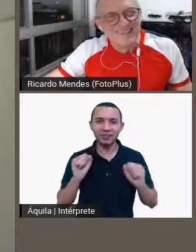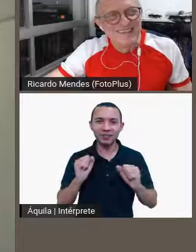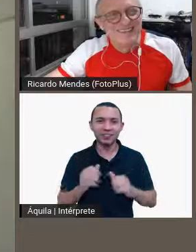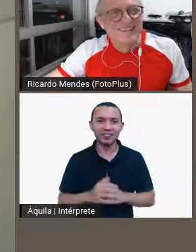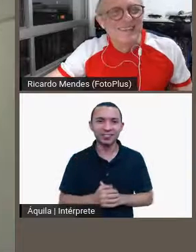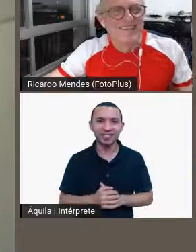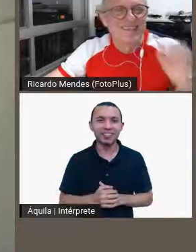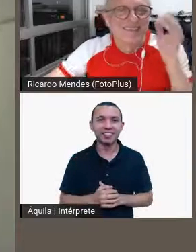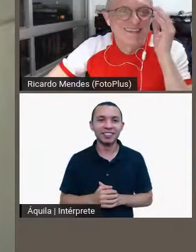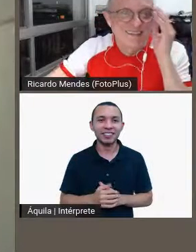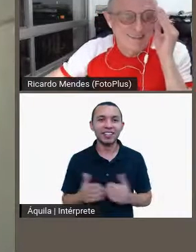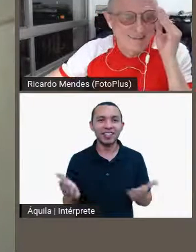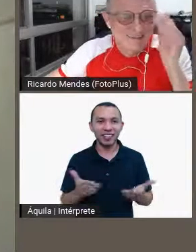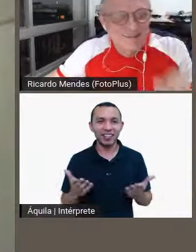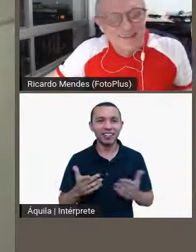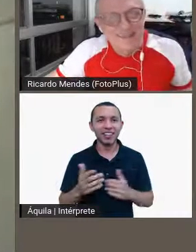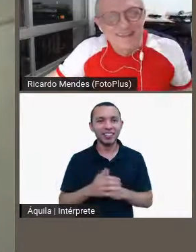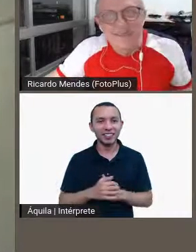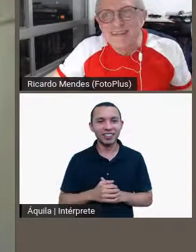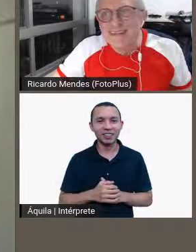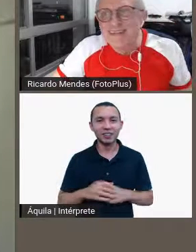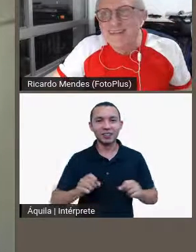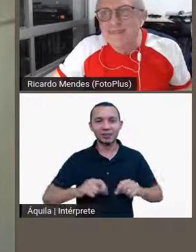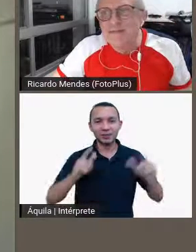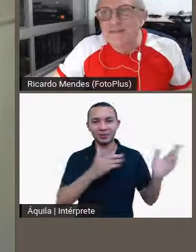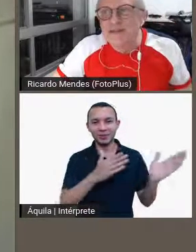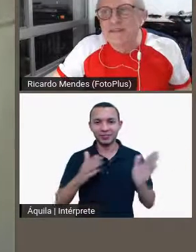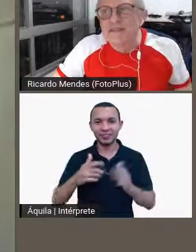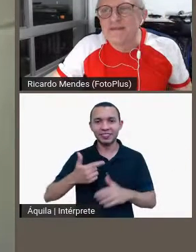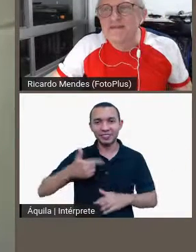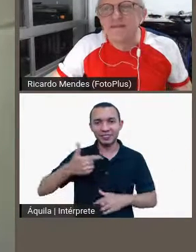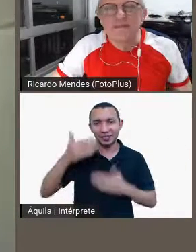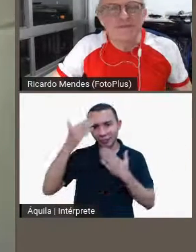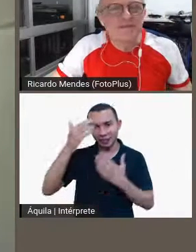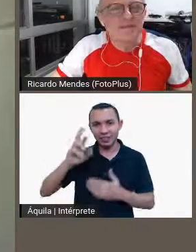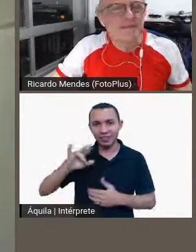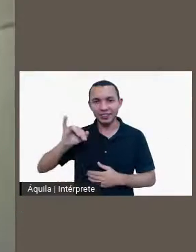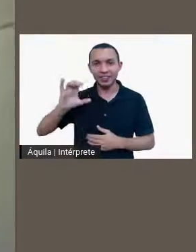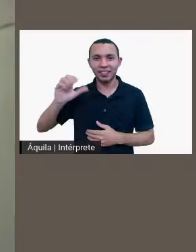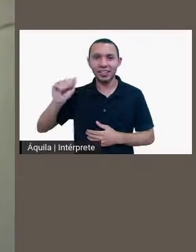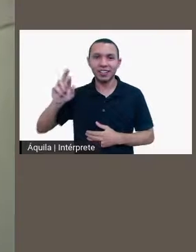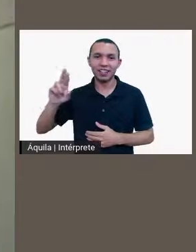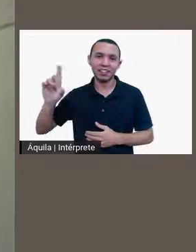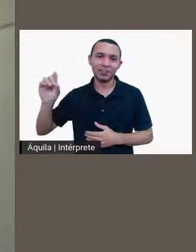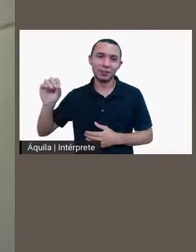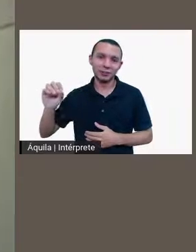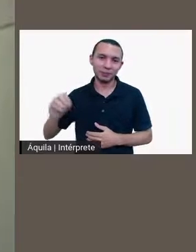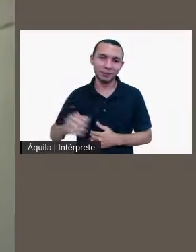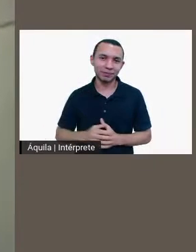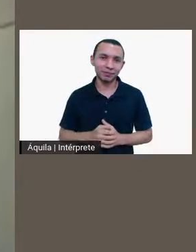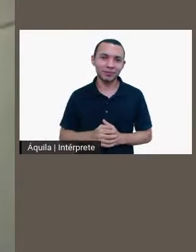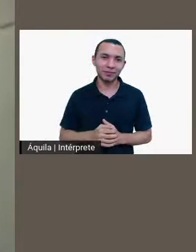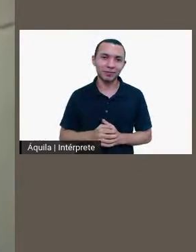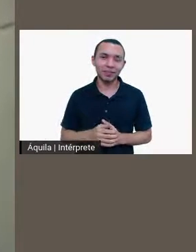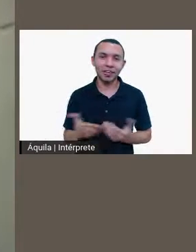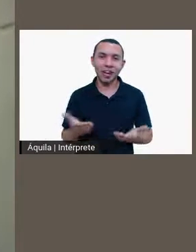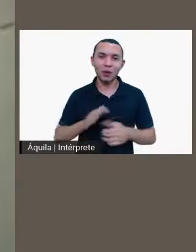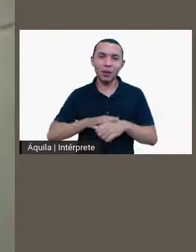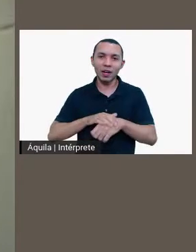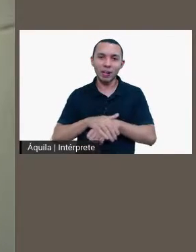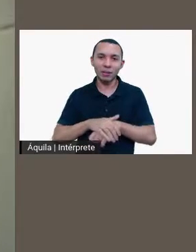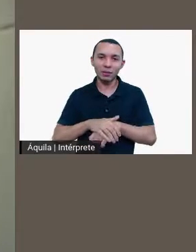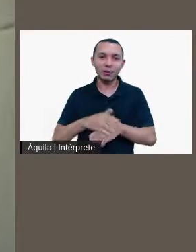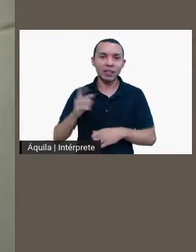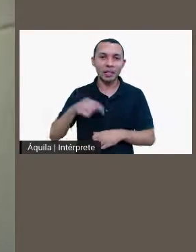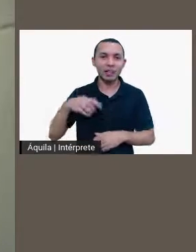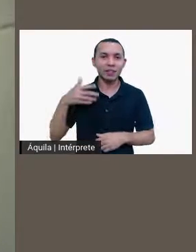vai passar a segunda apresentação aqui. Obrigado, Ricardo. Obrigado a vocês. Da noite, que é a apresentação